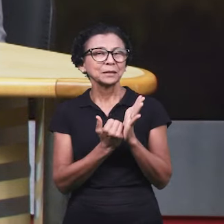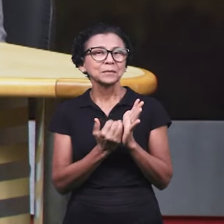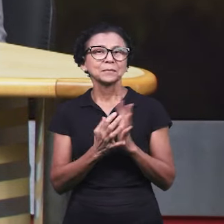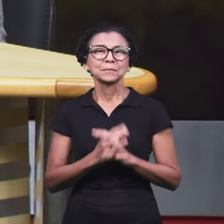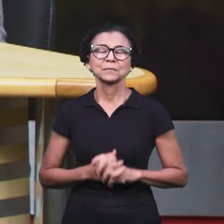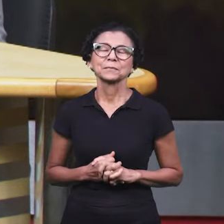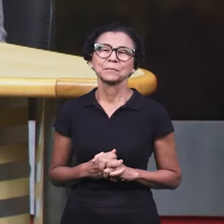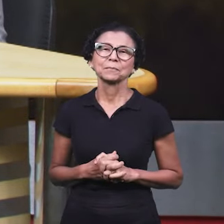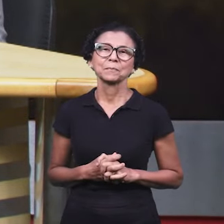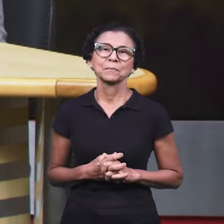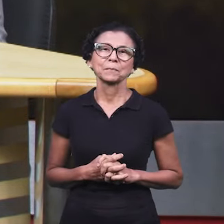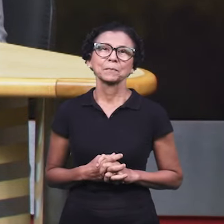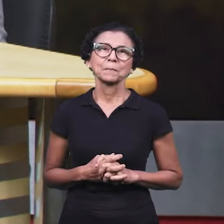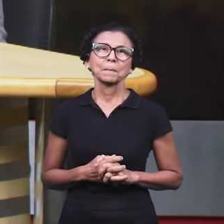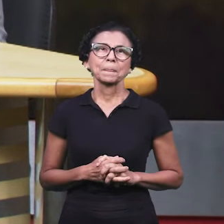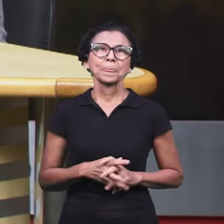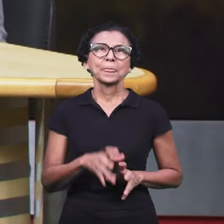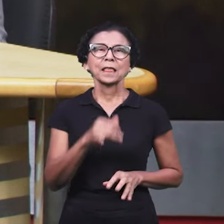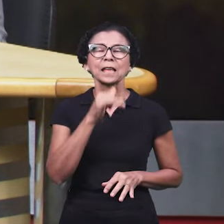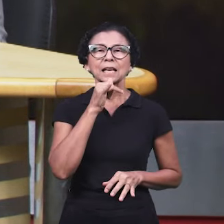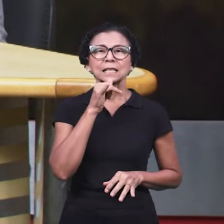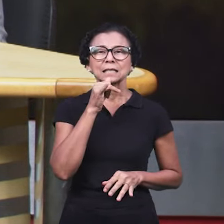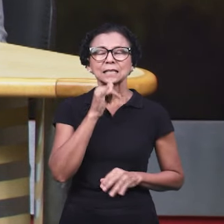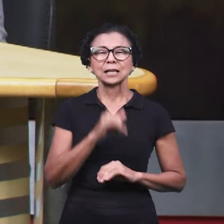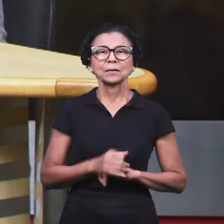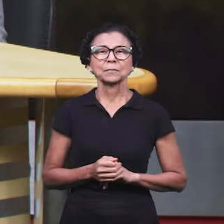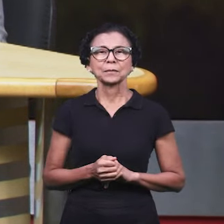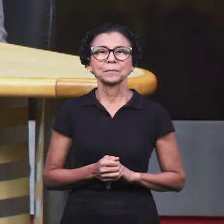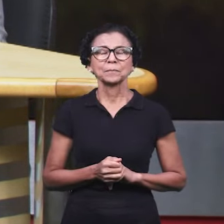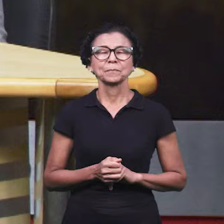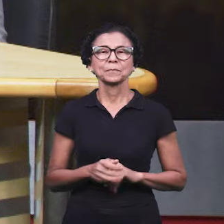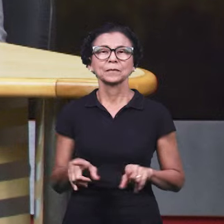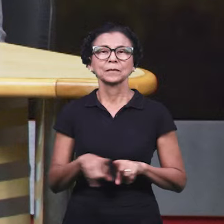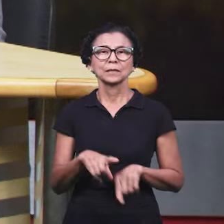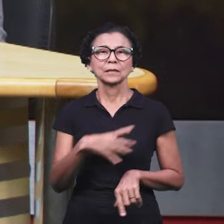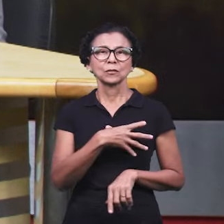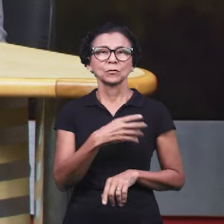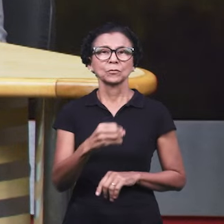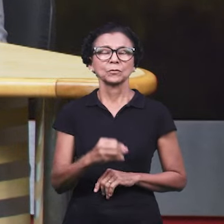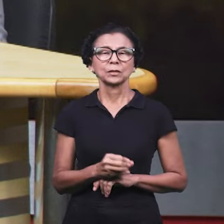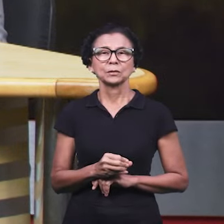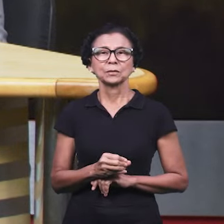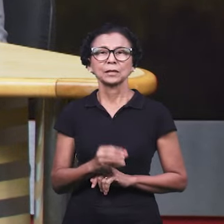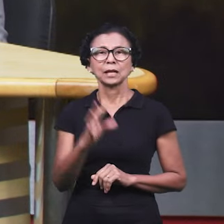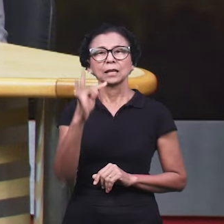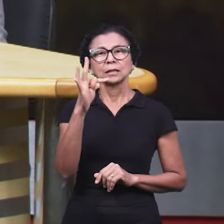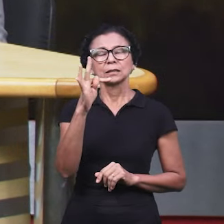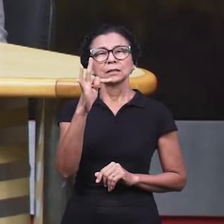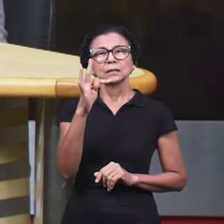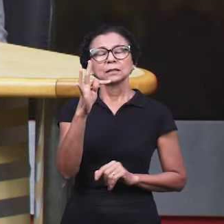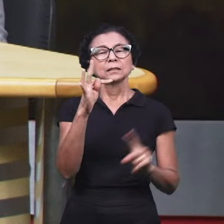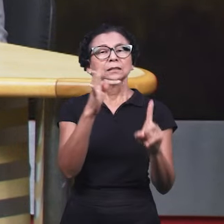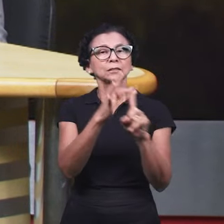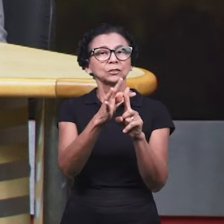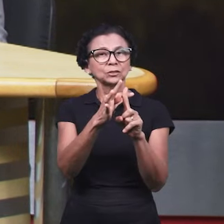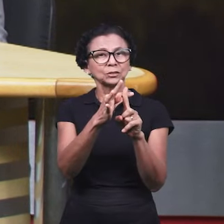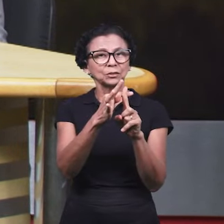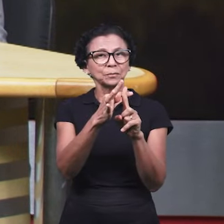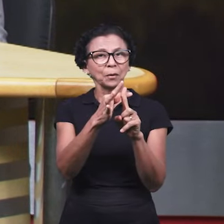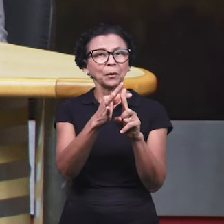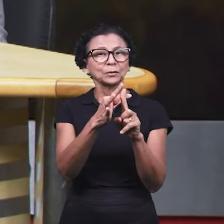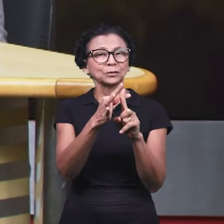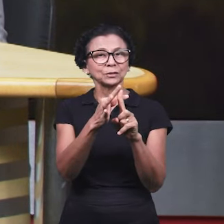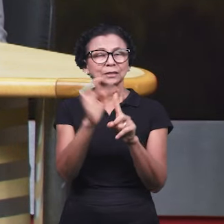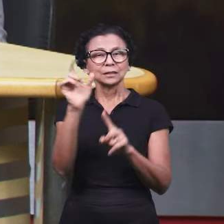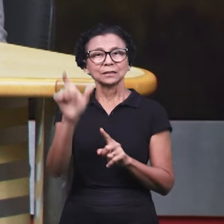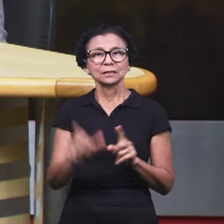mas deixar aqui um exemplo de mais um filho Timóteo Timóteo que tanto ouviu os conselhos de de